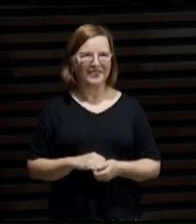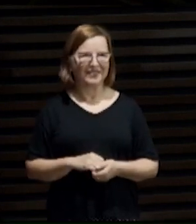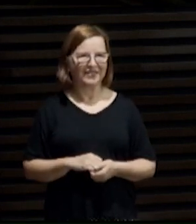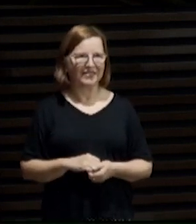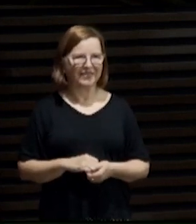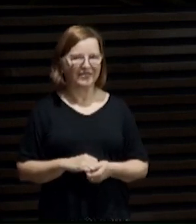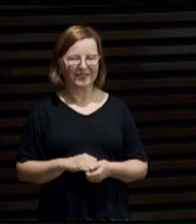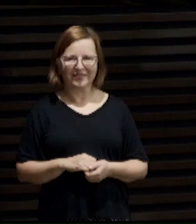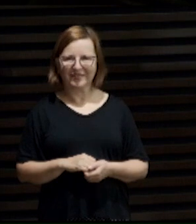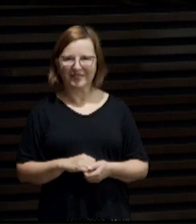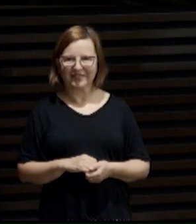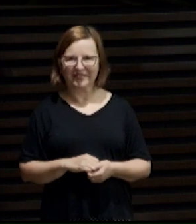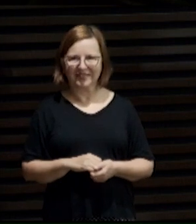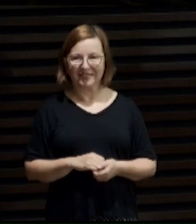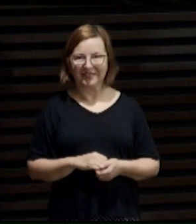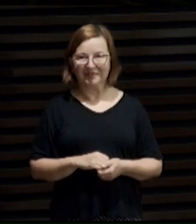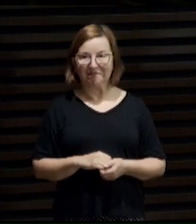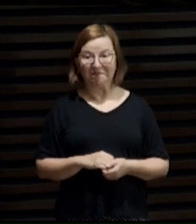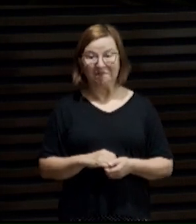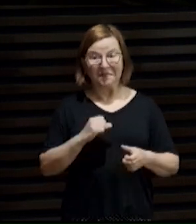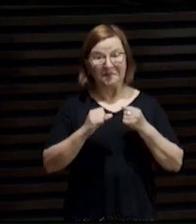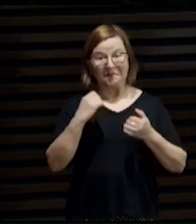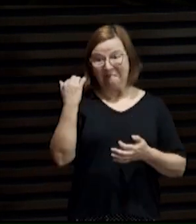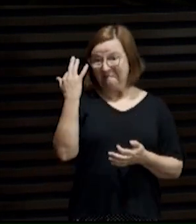Um dos salmos mais belos da Escritura.